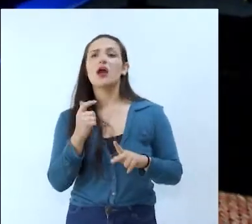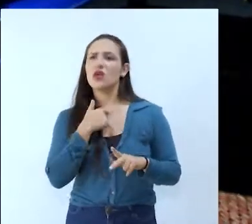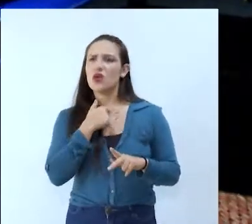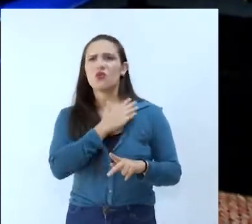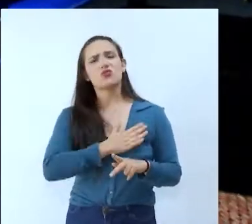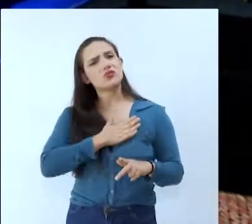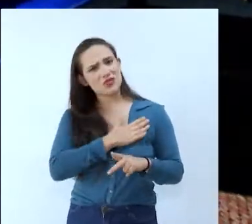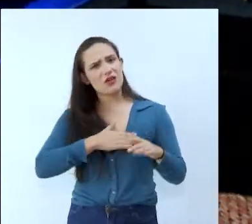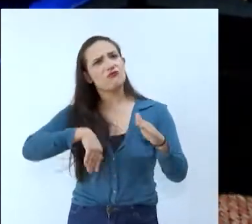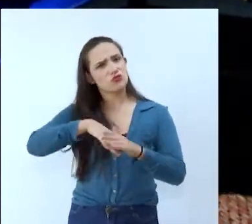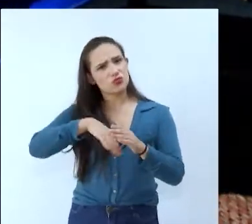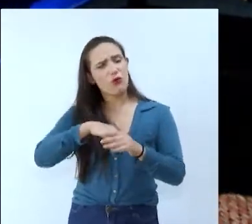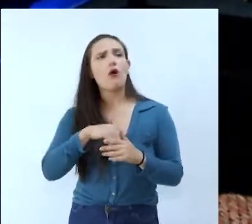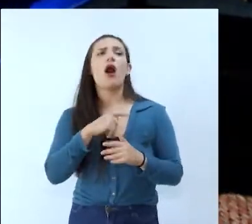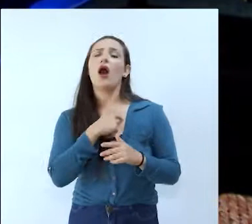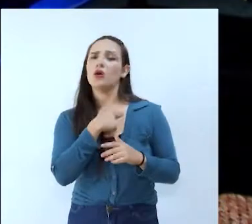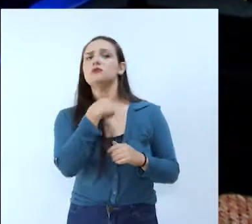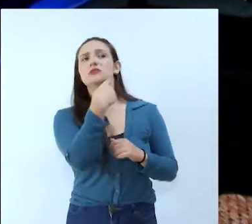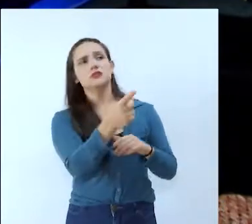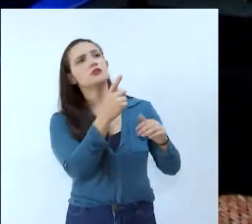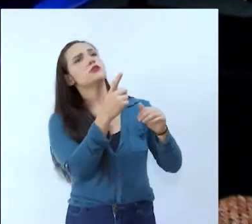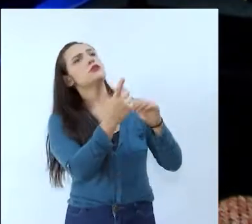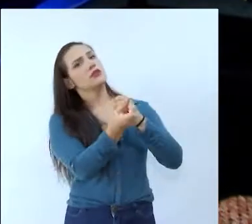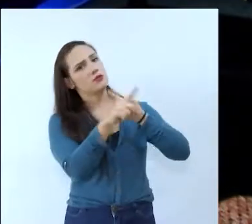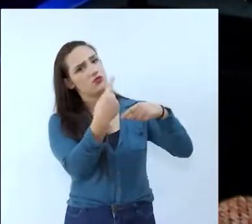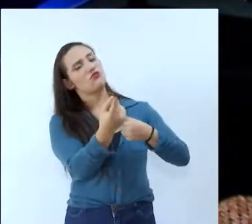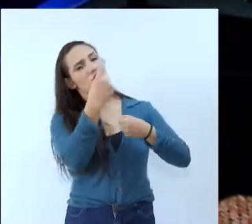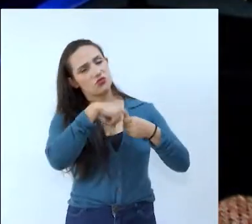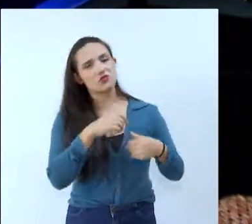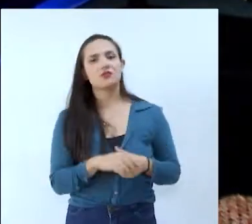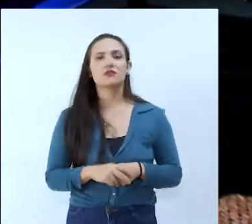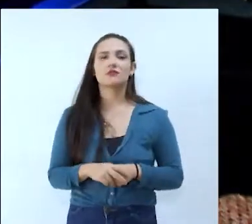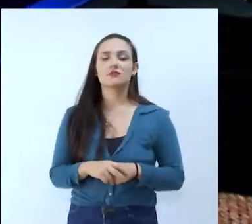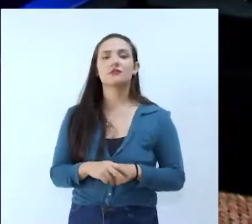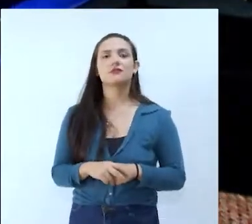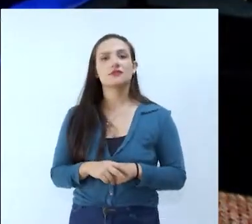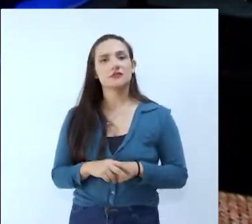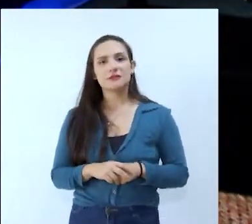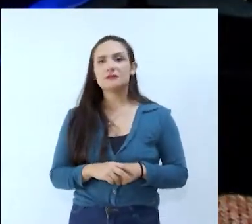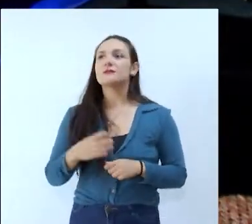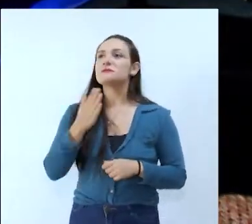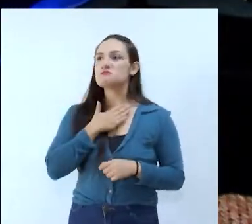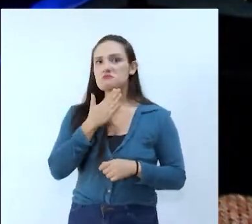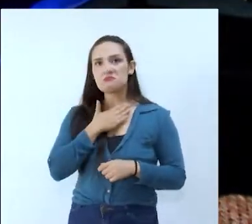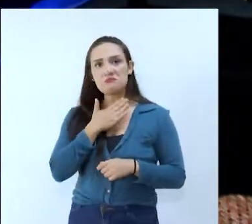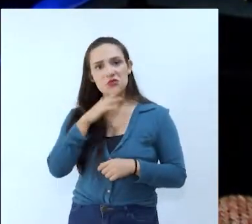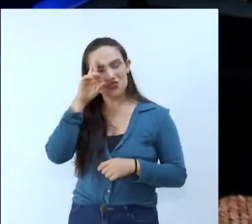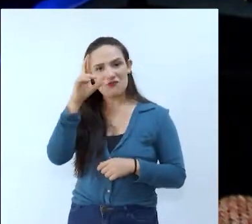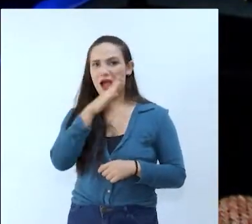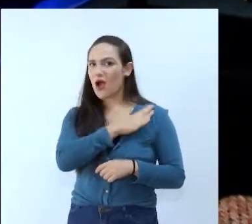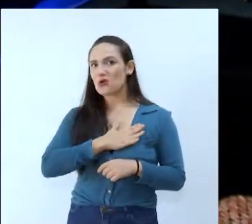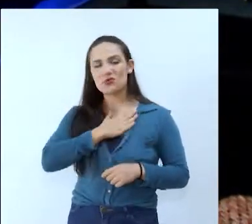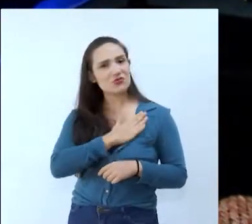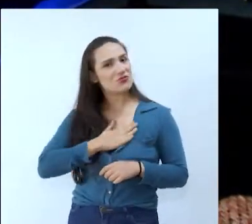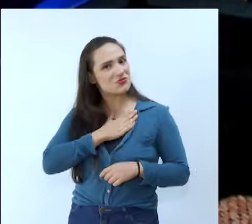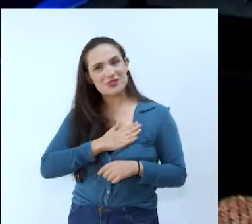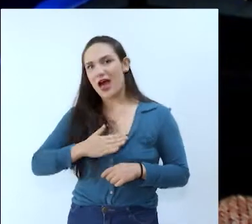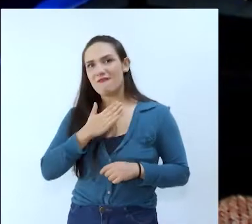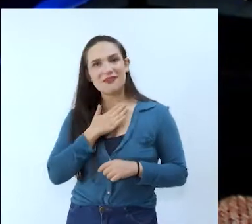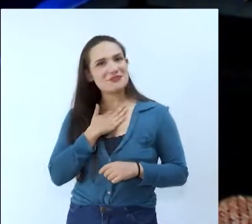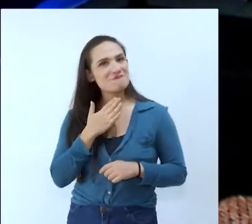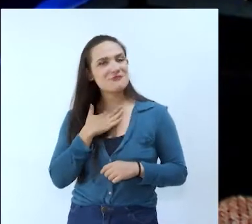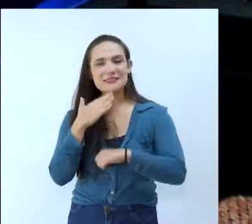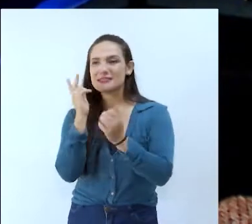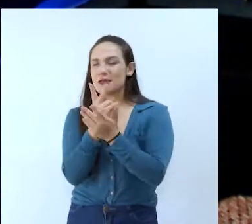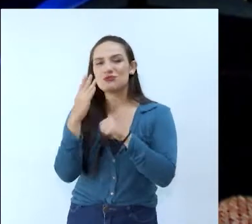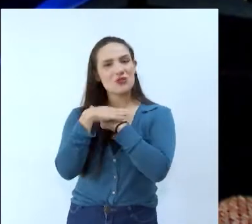time dele do Exército. Né? Então ele me tirava da guarda para jogar com ele, cara. Então, e a rivalidade é grande, né? Rapaz, dessas companhias, né? Não, a rivalidade é